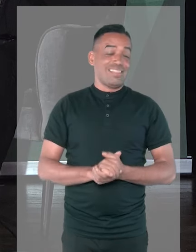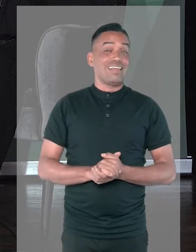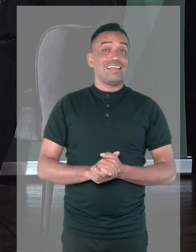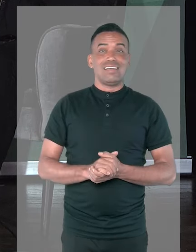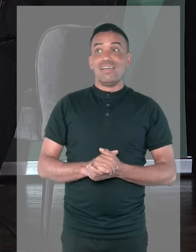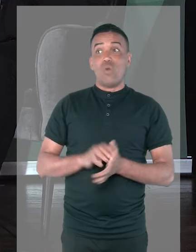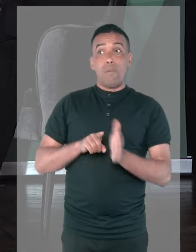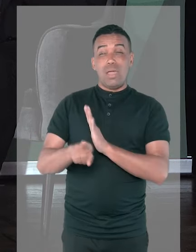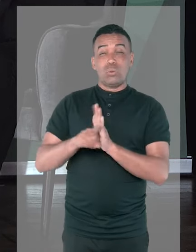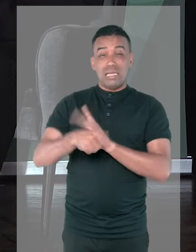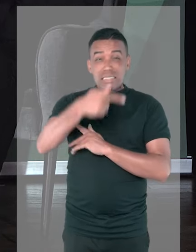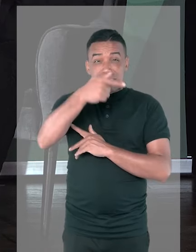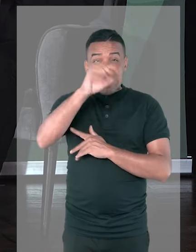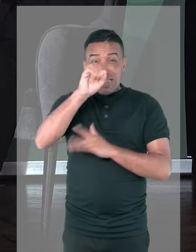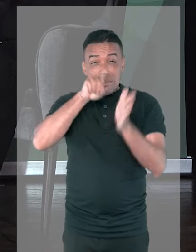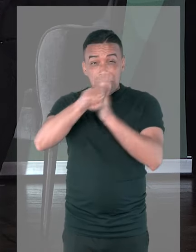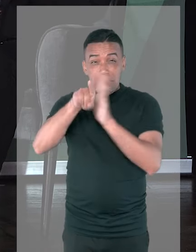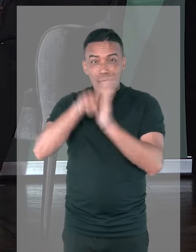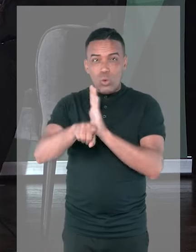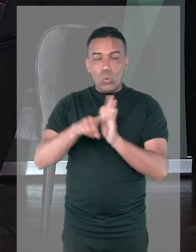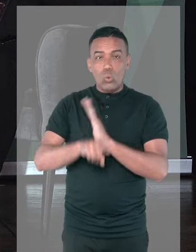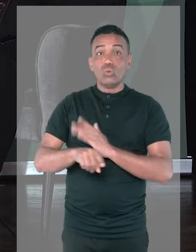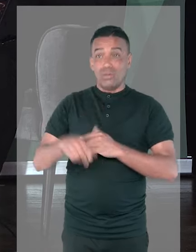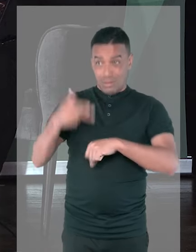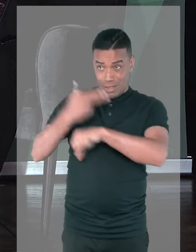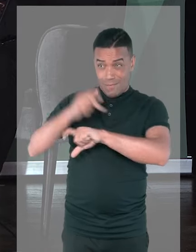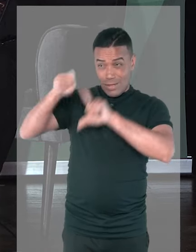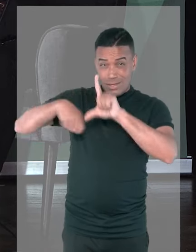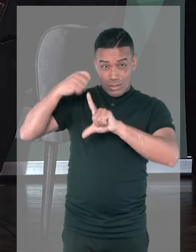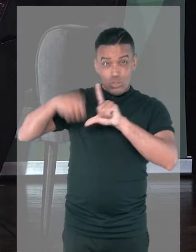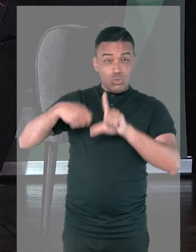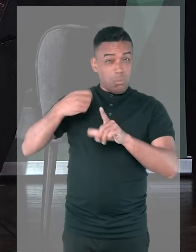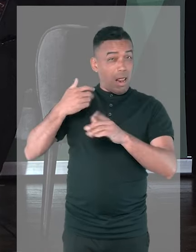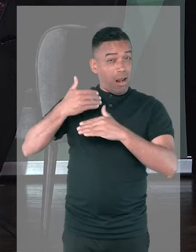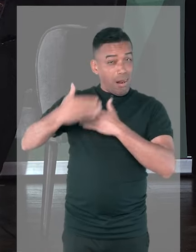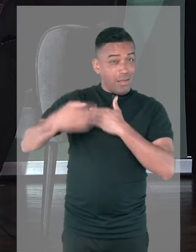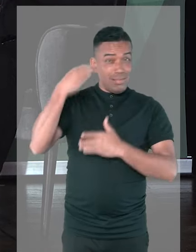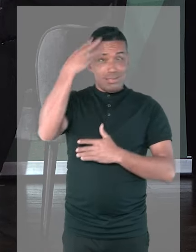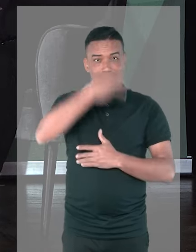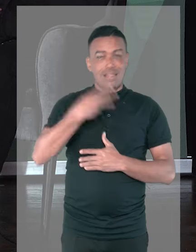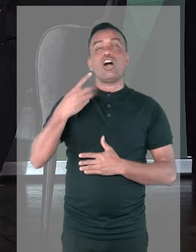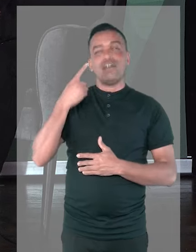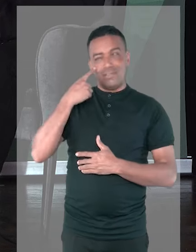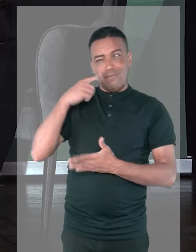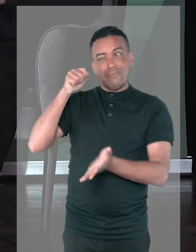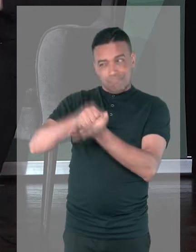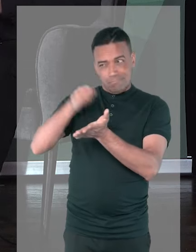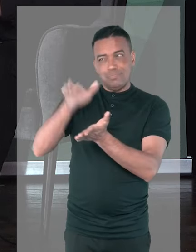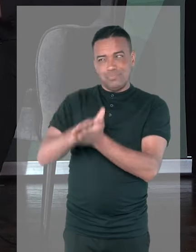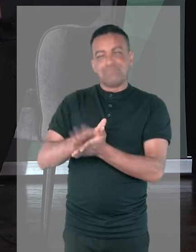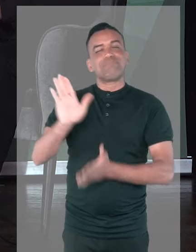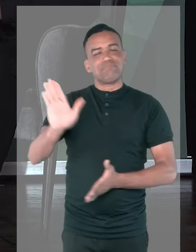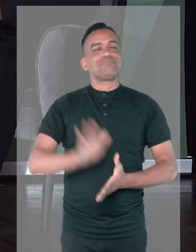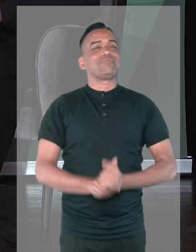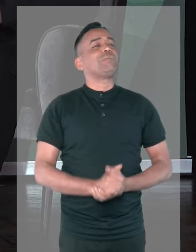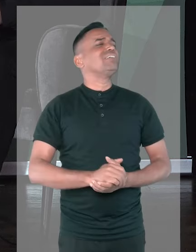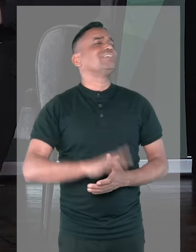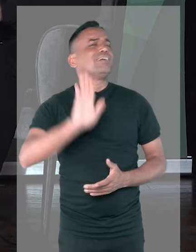umas 70 perguntas hoje. Quero ver. Gabriel, tem fita aí para a gente ficar umas 3 horas? Você me paga. Aí... Mas é